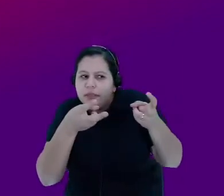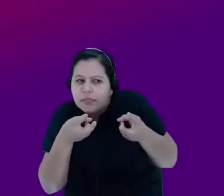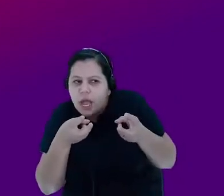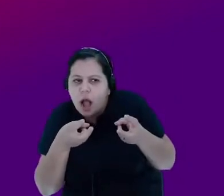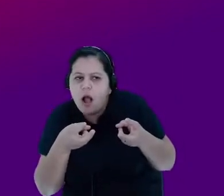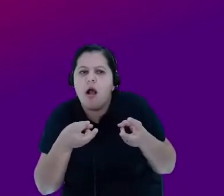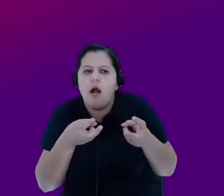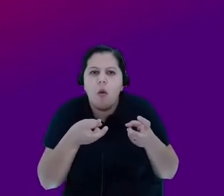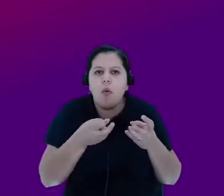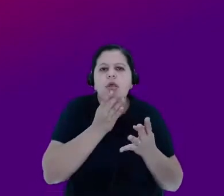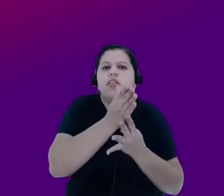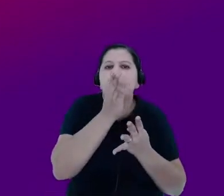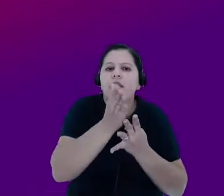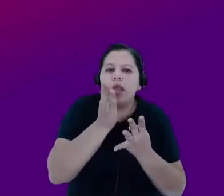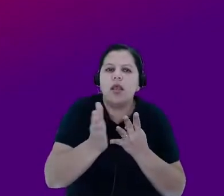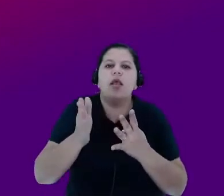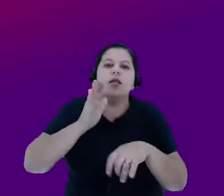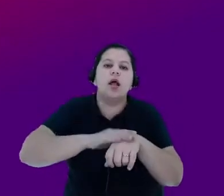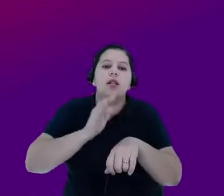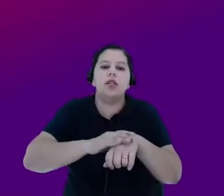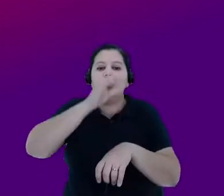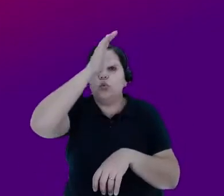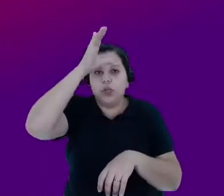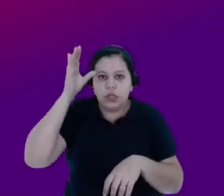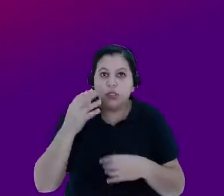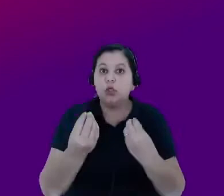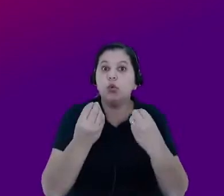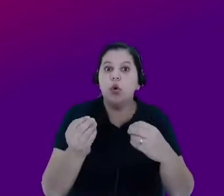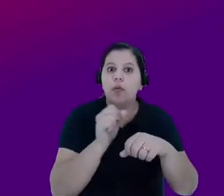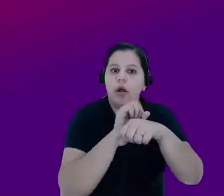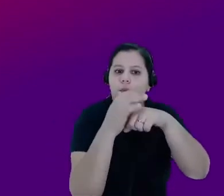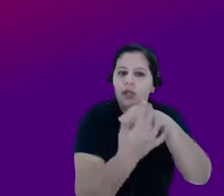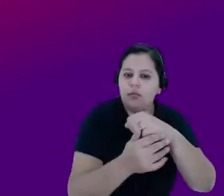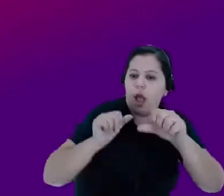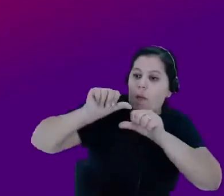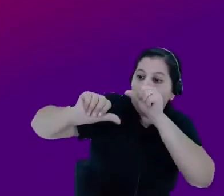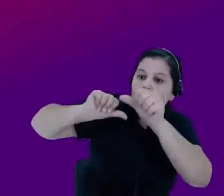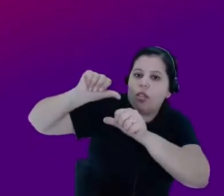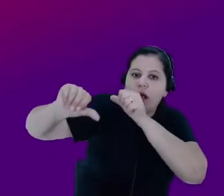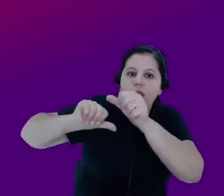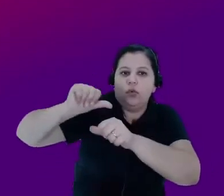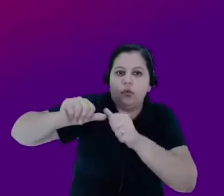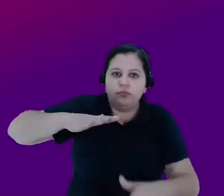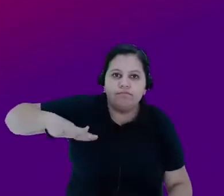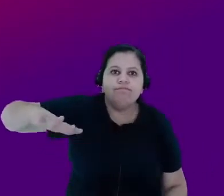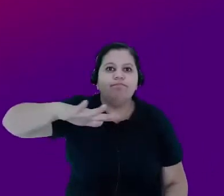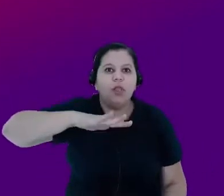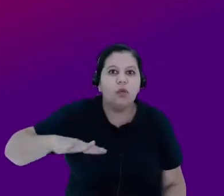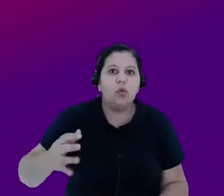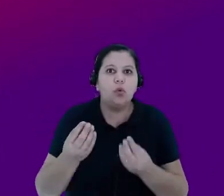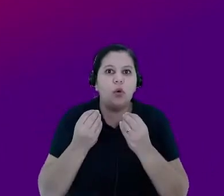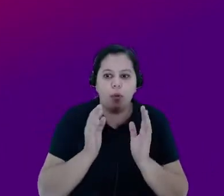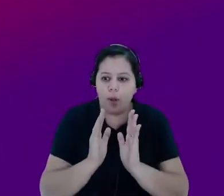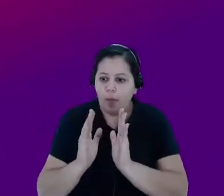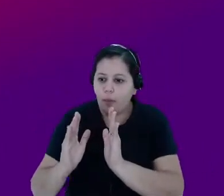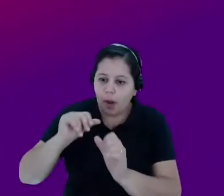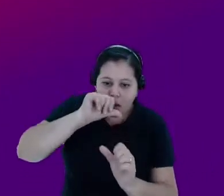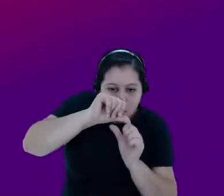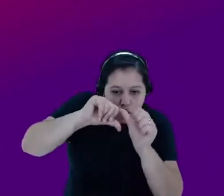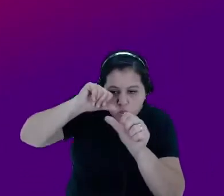a pandemia vem dando a mudança no setor. Isso. Então, como que a gente... Deixa eu só voltar